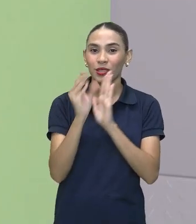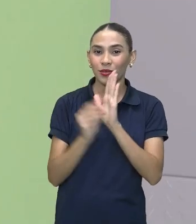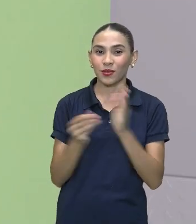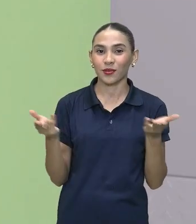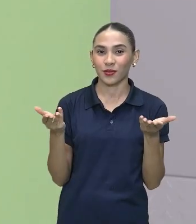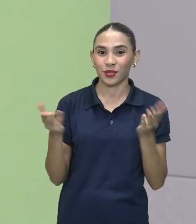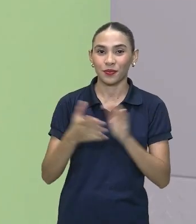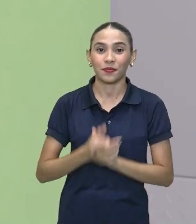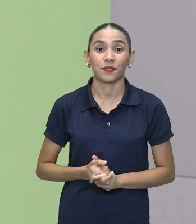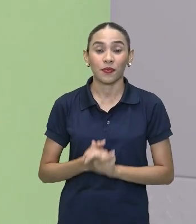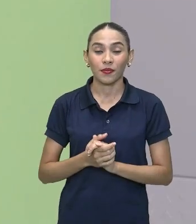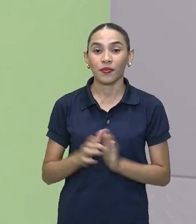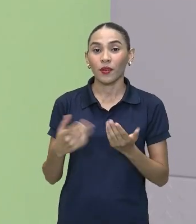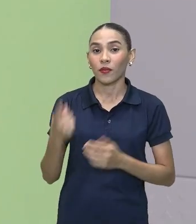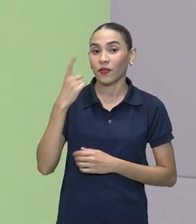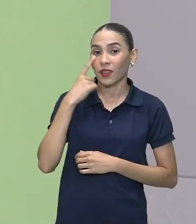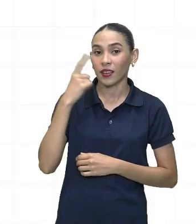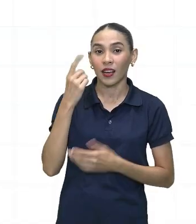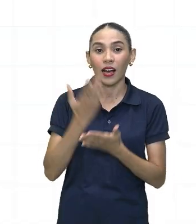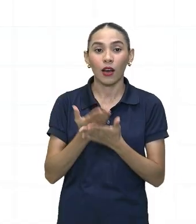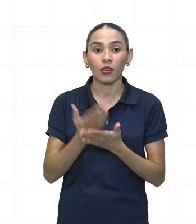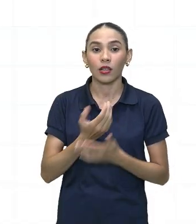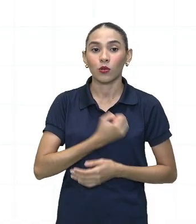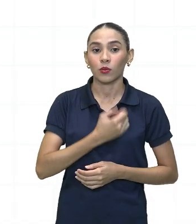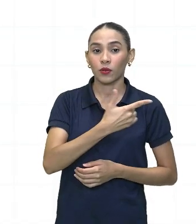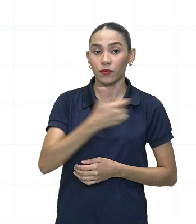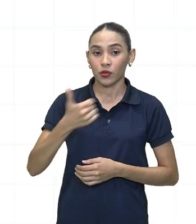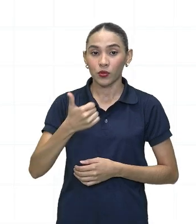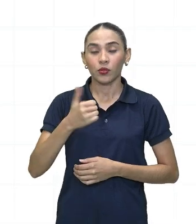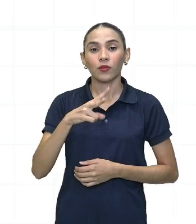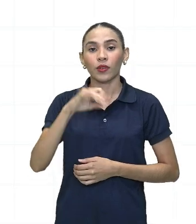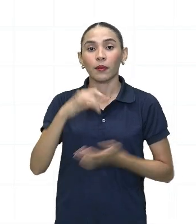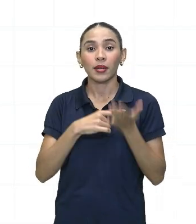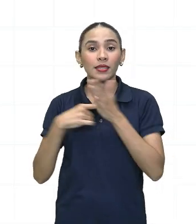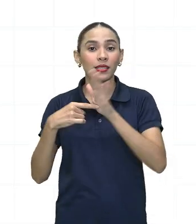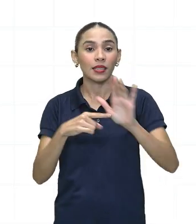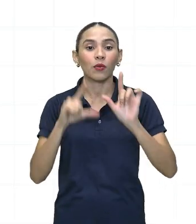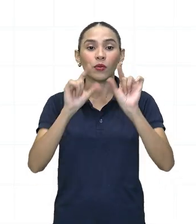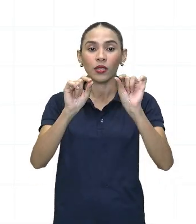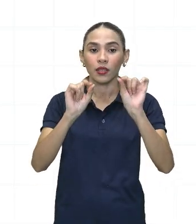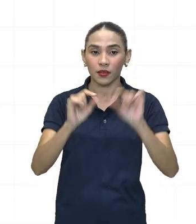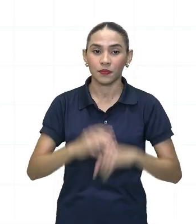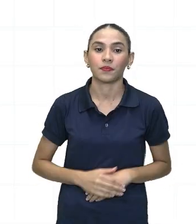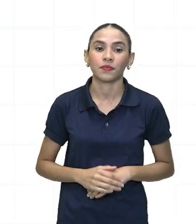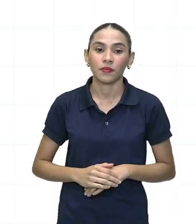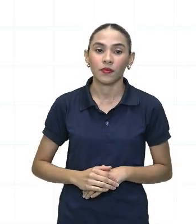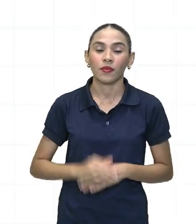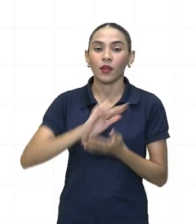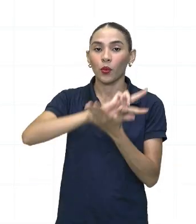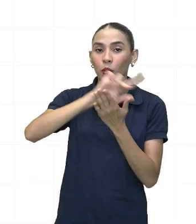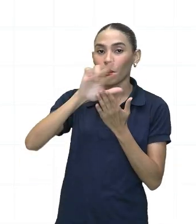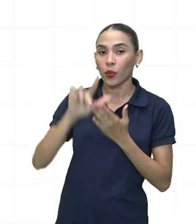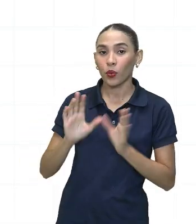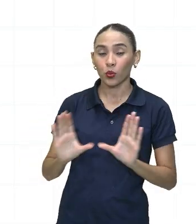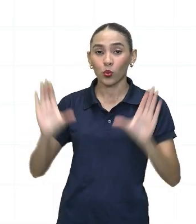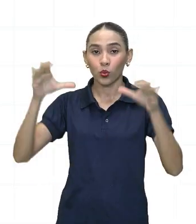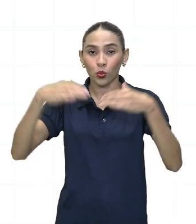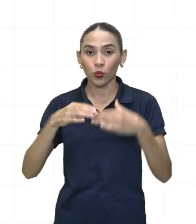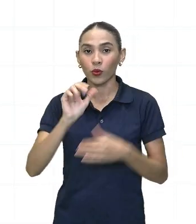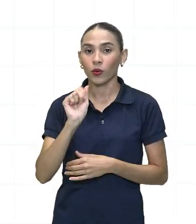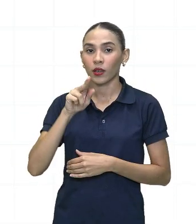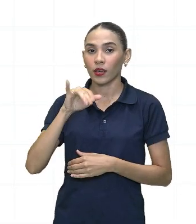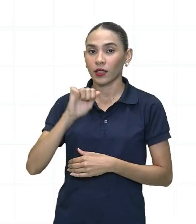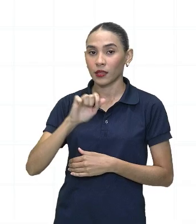aula. Vamos observar então a nossa aula 21, que traz aí como objeto de conhecimento diversidade do reino animal e